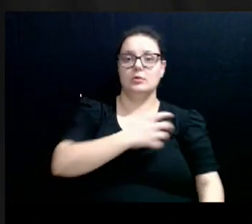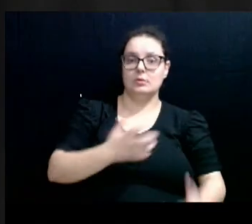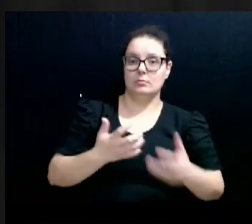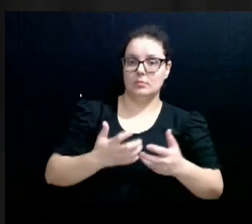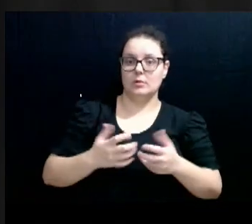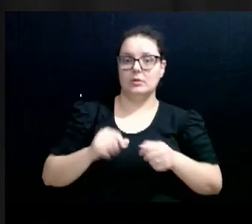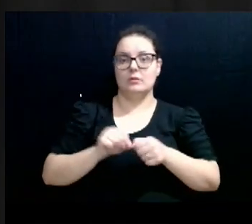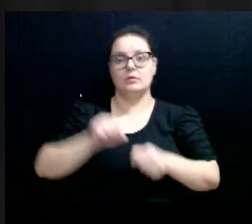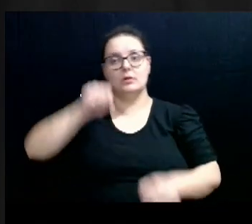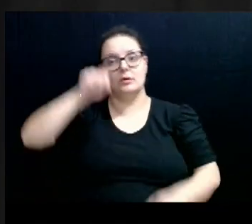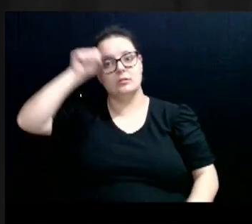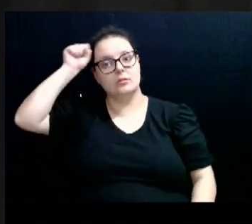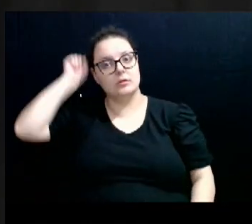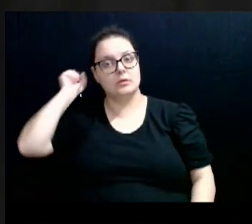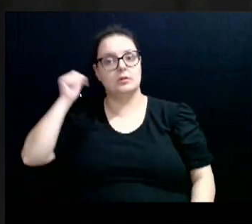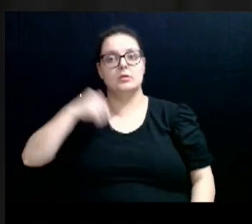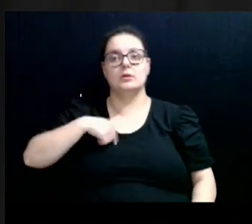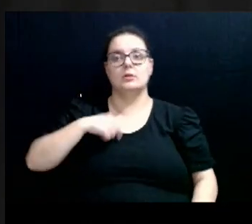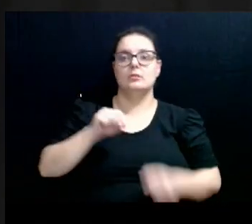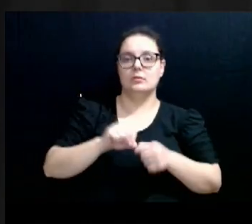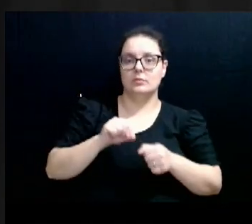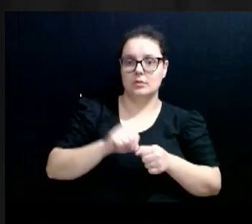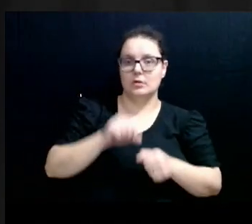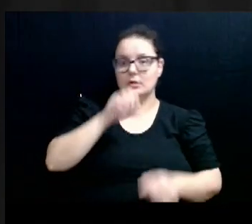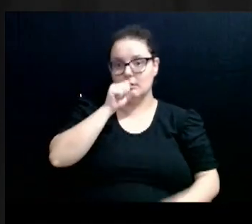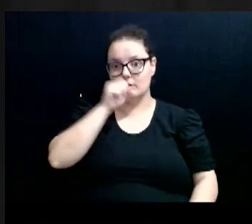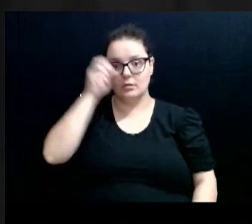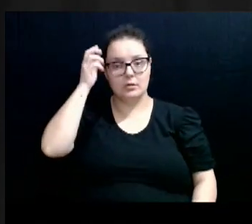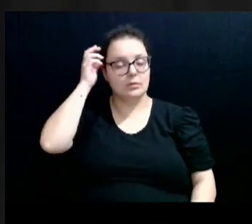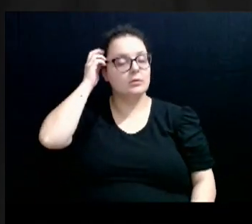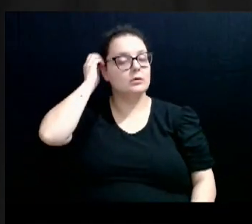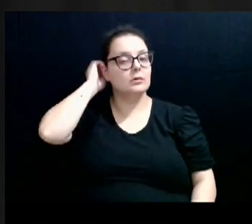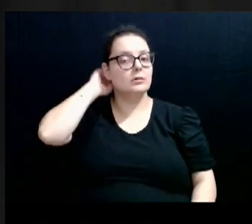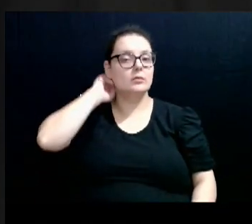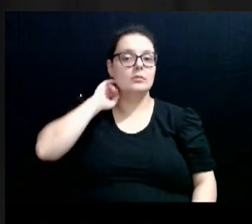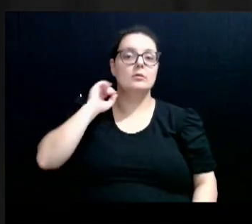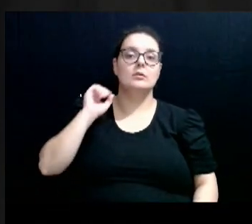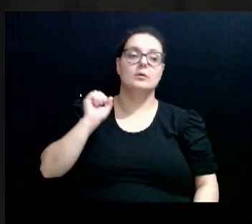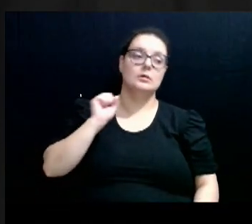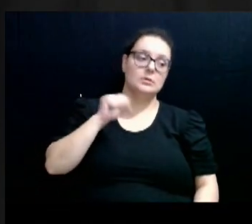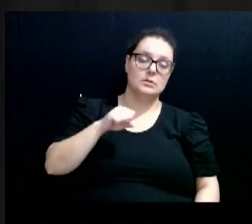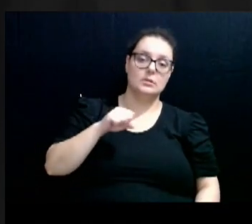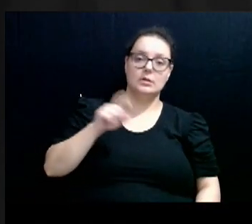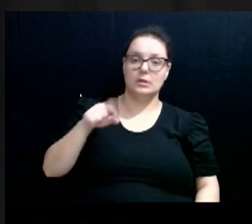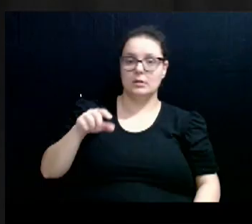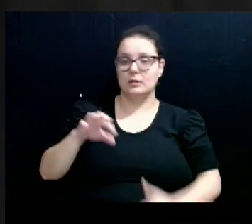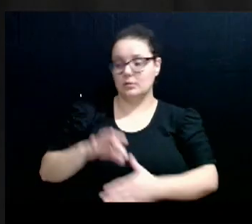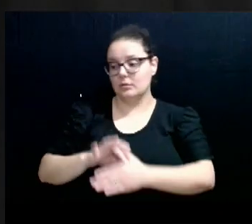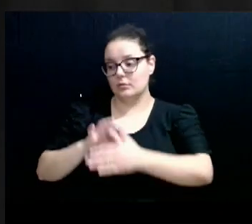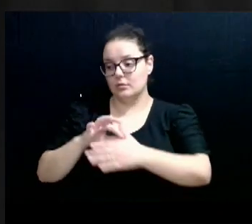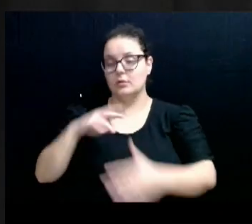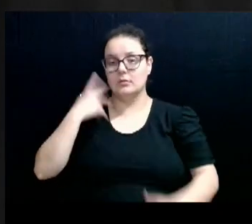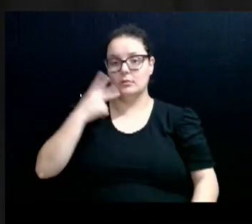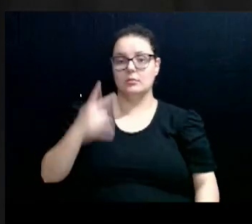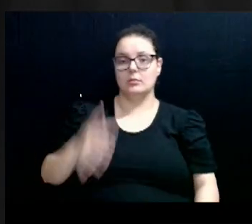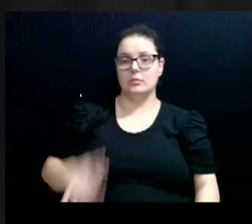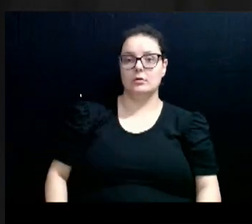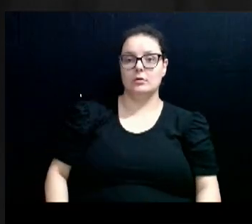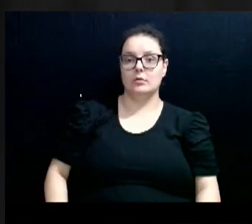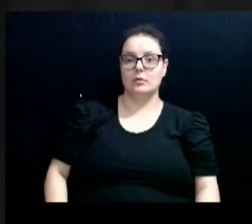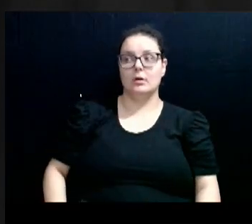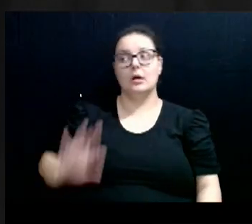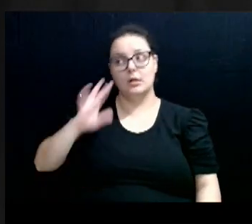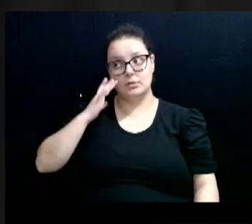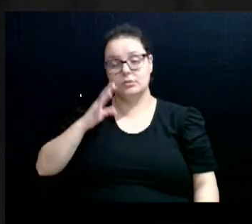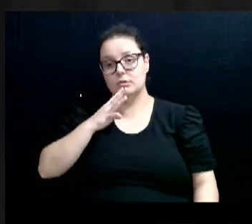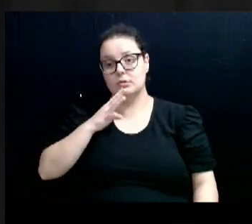e eu fazia isso aos sábados. Sim. Foi aí que um líder político, provavelmente você conheceu, ex-prefeito de Jundiaí,